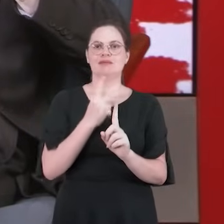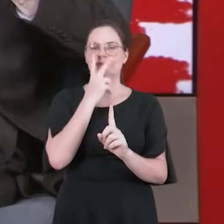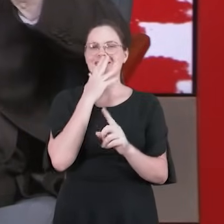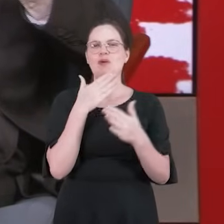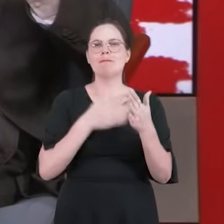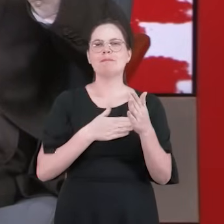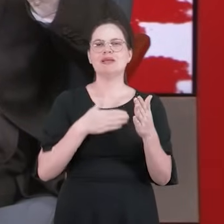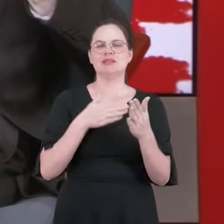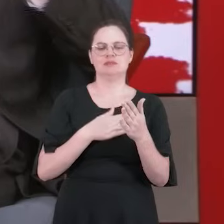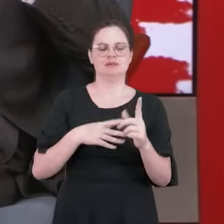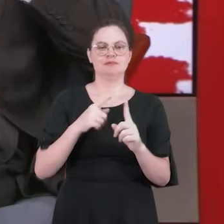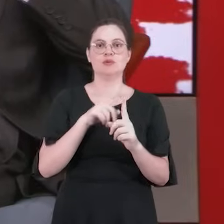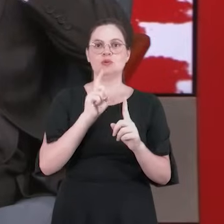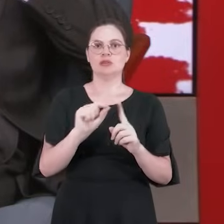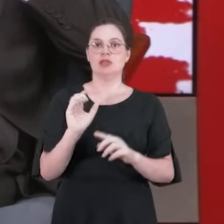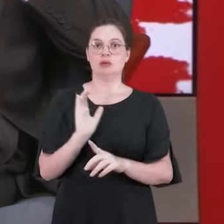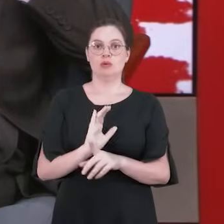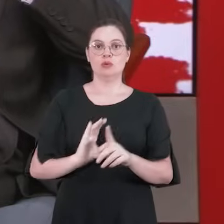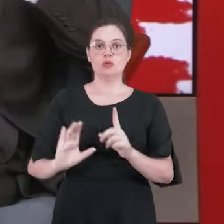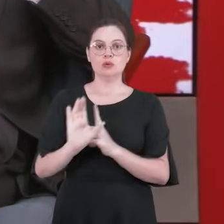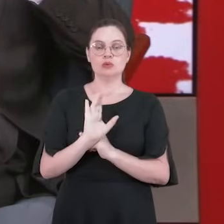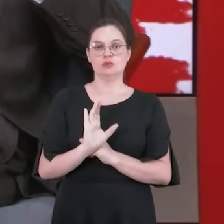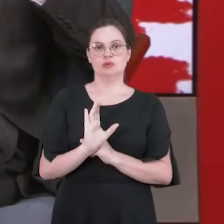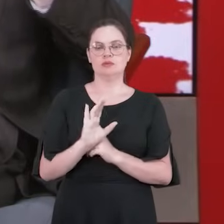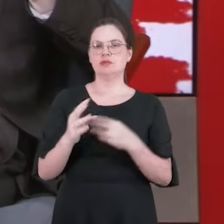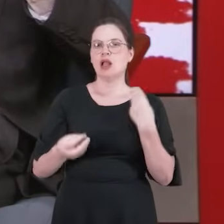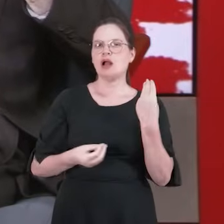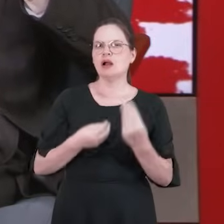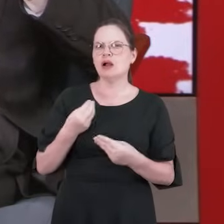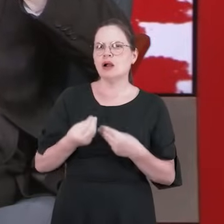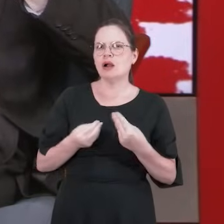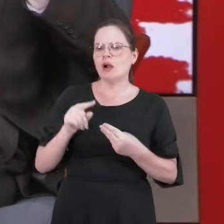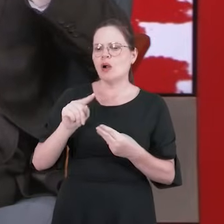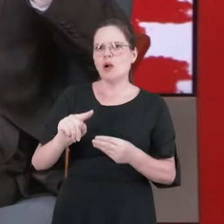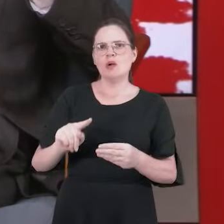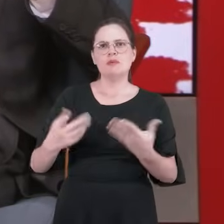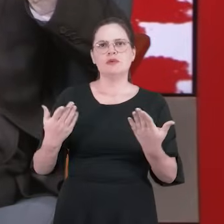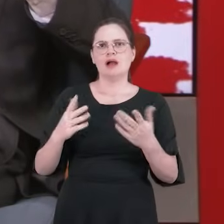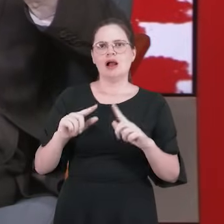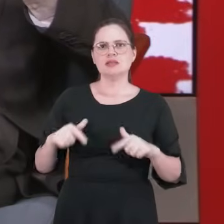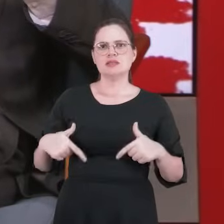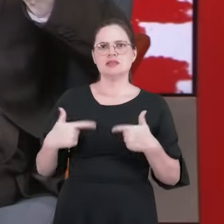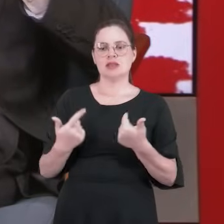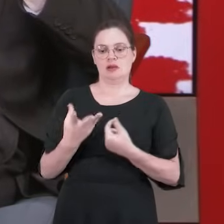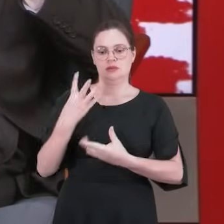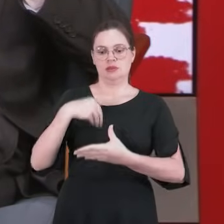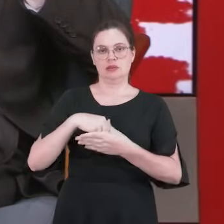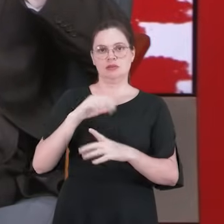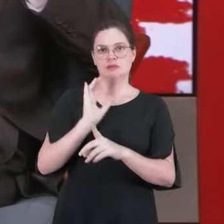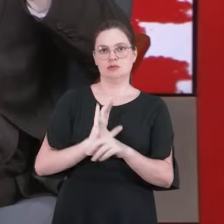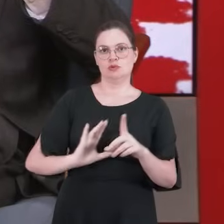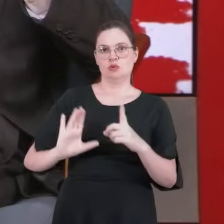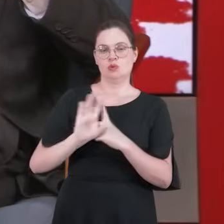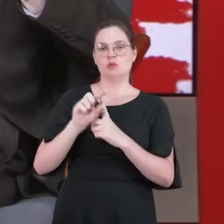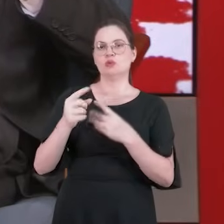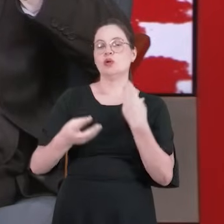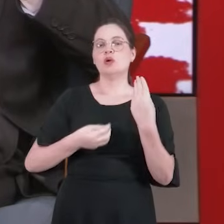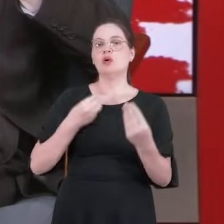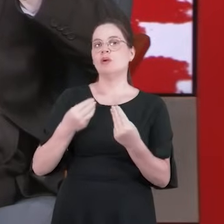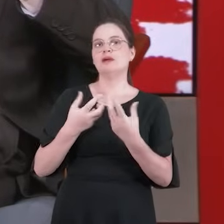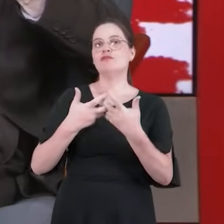barreira eram os cultos, a forma como os cultos pentecostais se